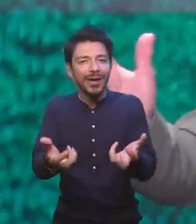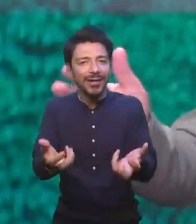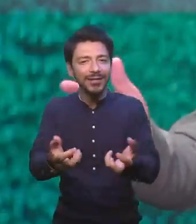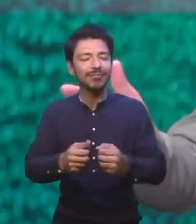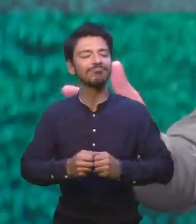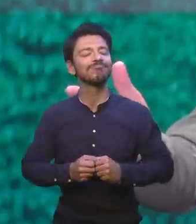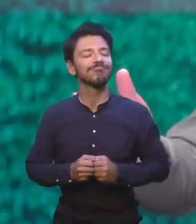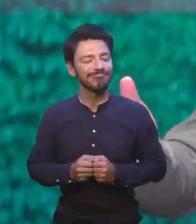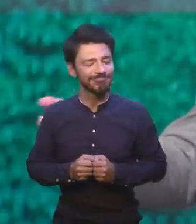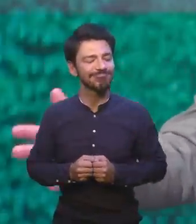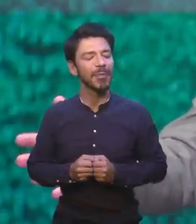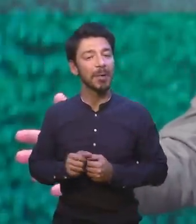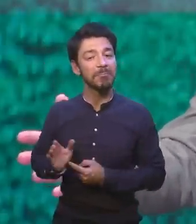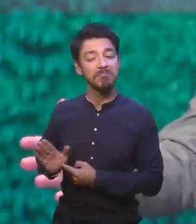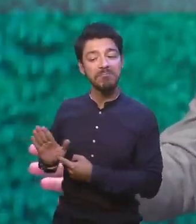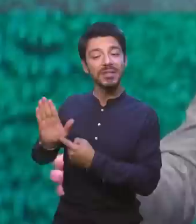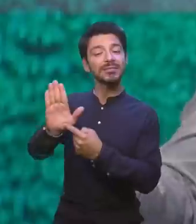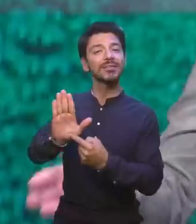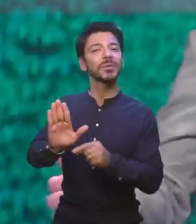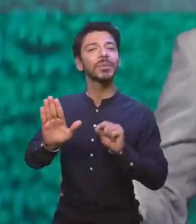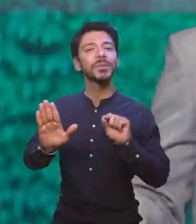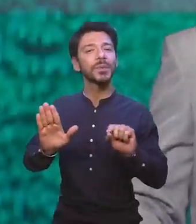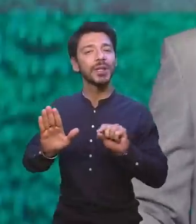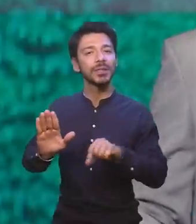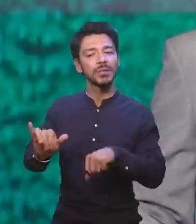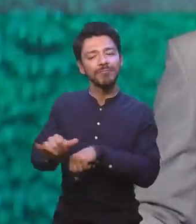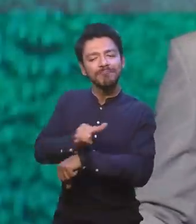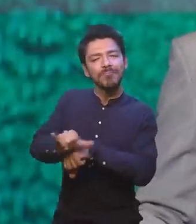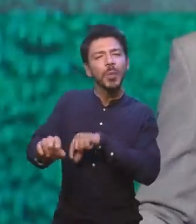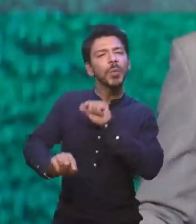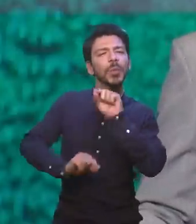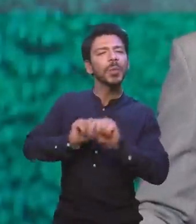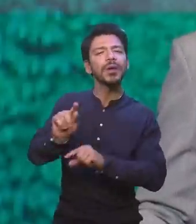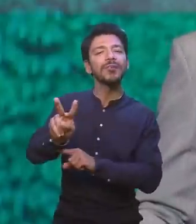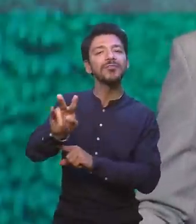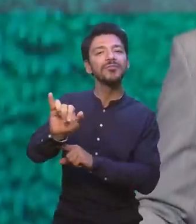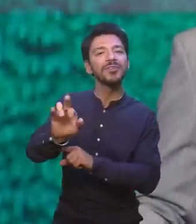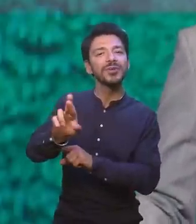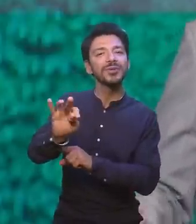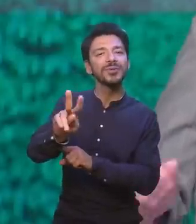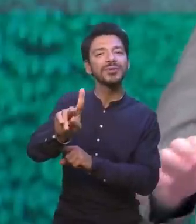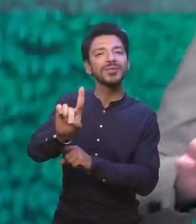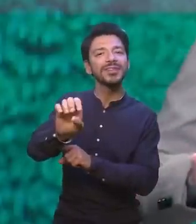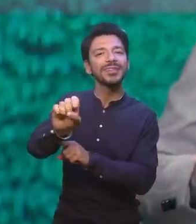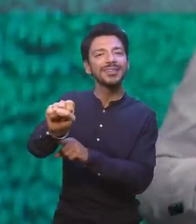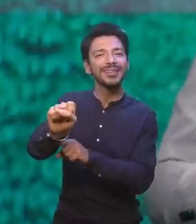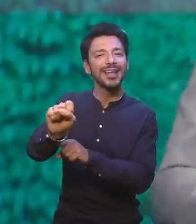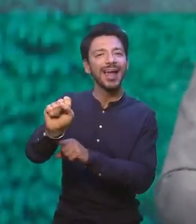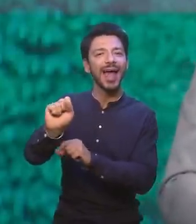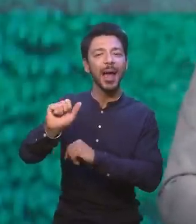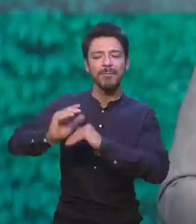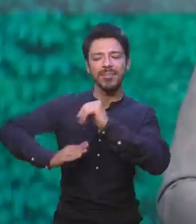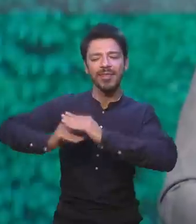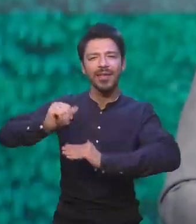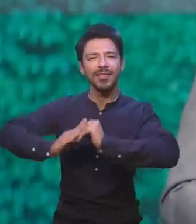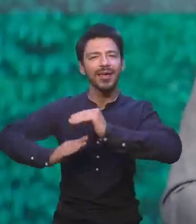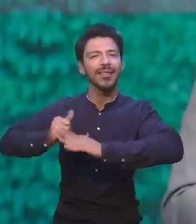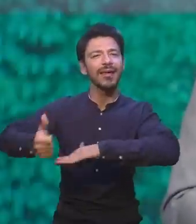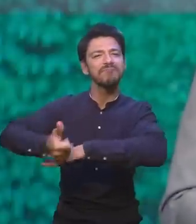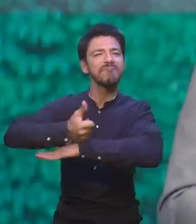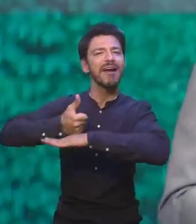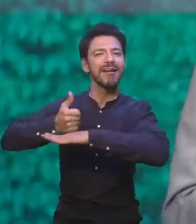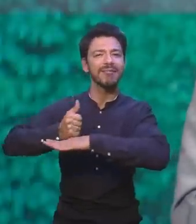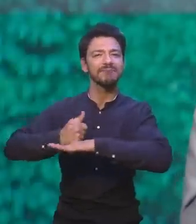genericamente, já nos apresenta. Quais são as nossas armas? As virtudes. E aí nós vamos encontrando